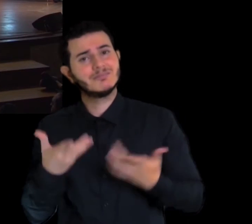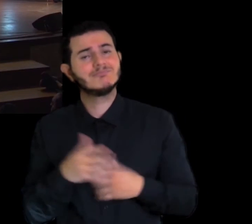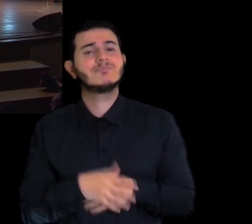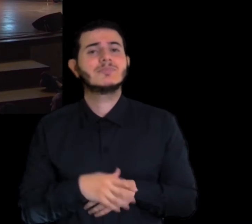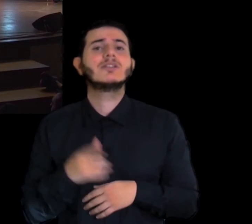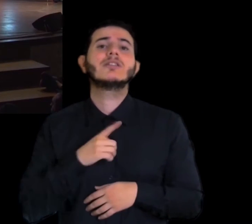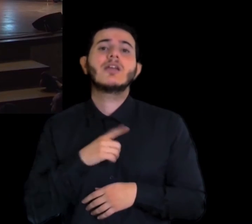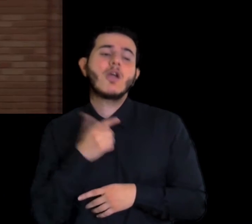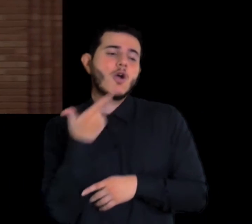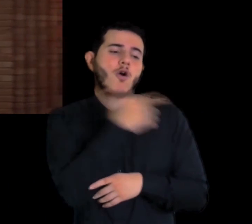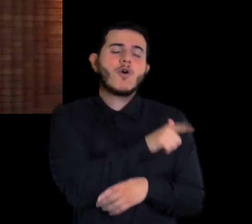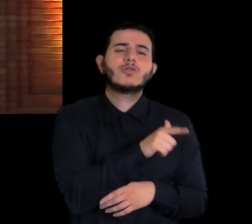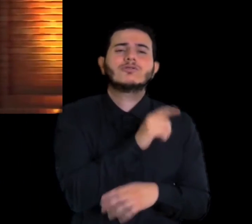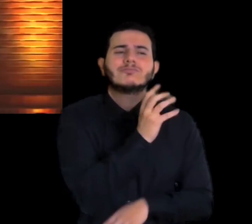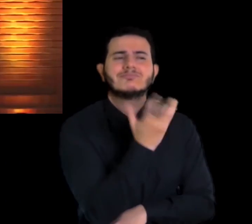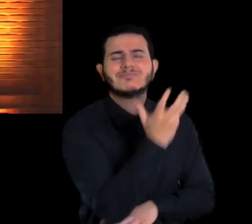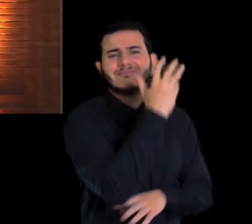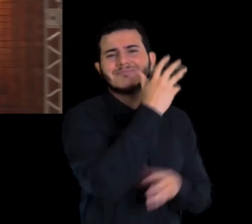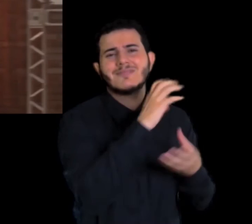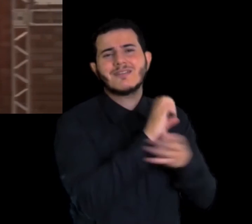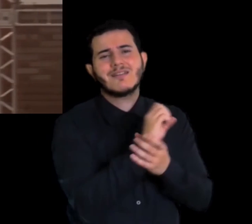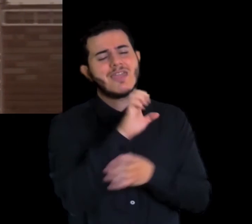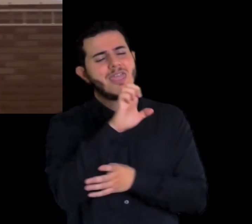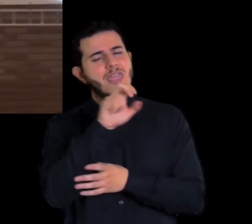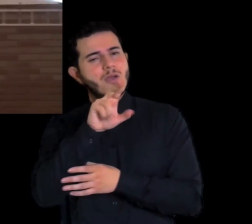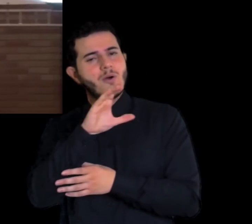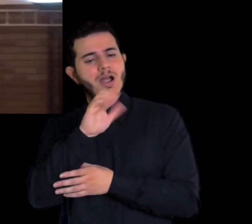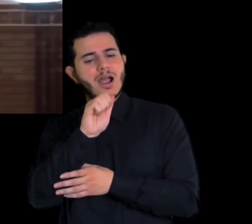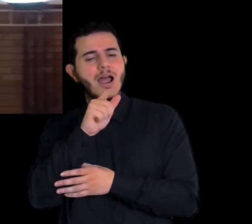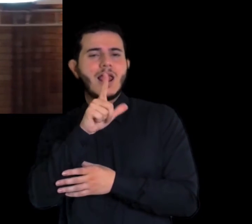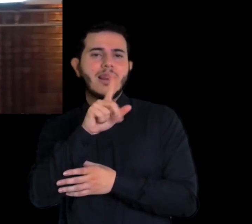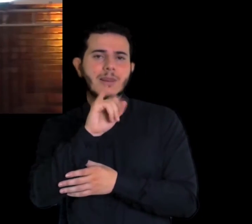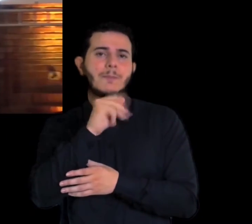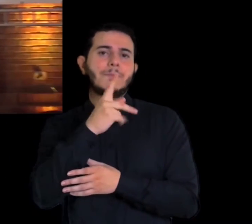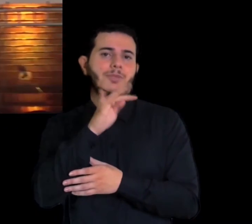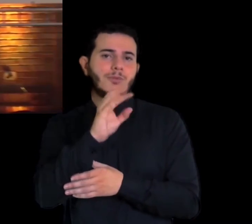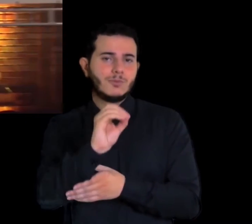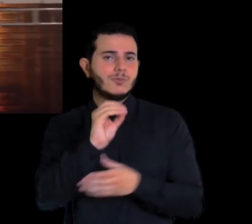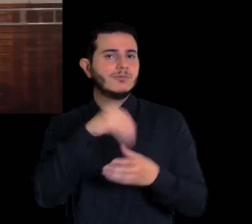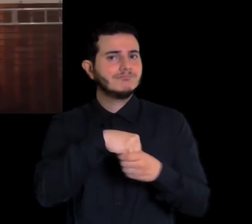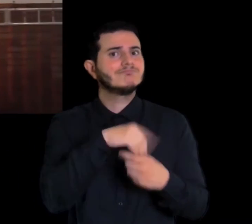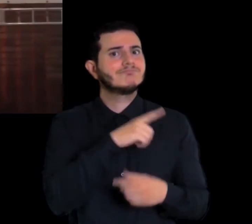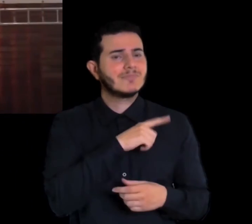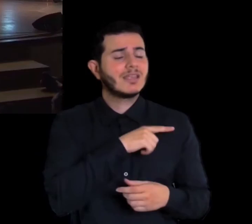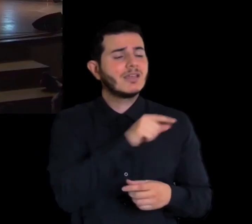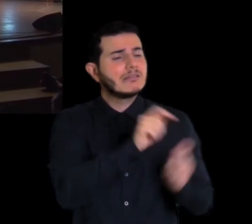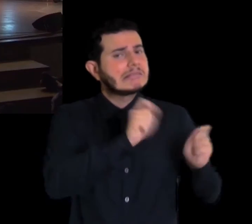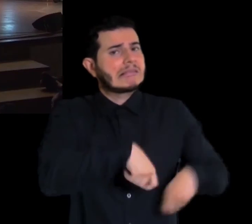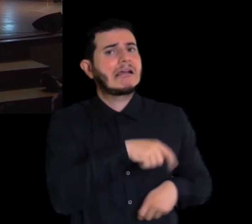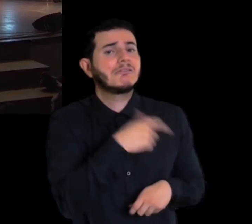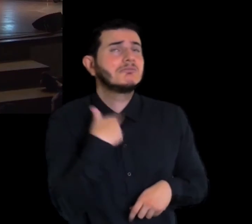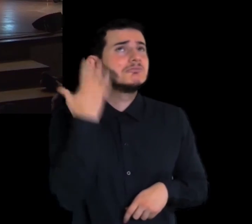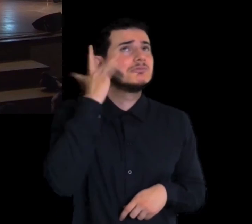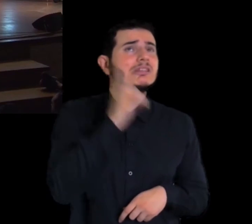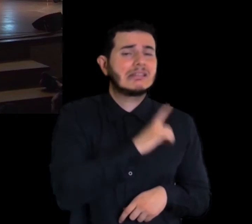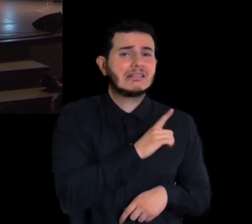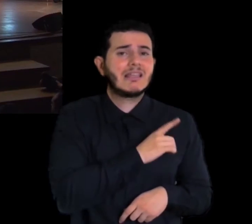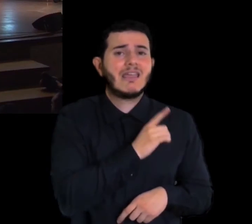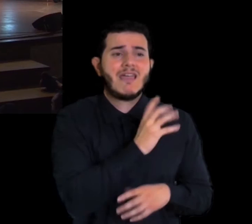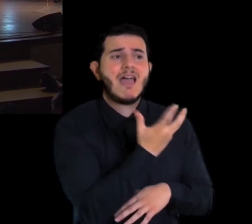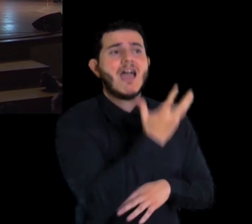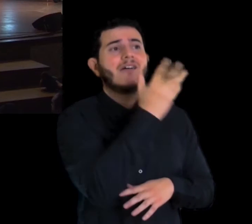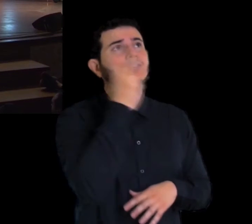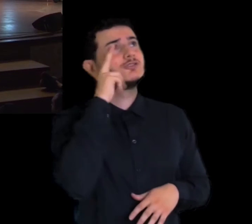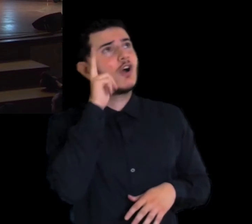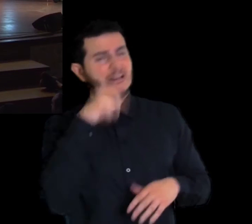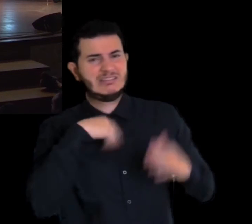tem o eucalipto mais antigo da cidade. Será que alguém corta essa árvore quando a gente conhece a história dela? Né? Ah, é